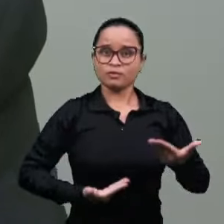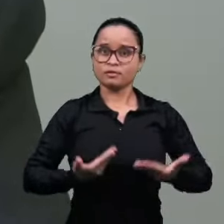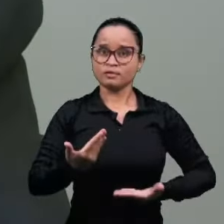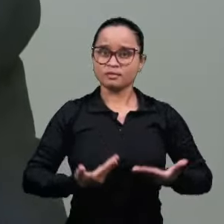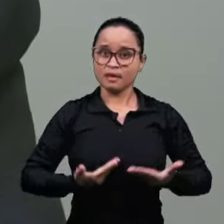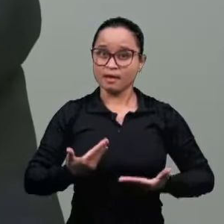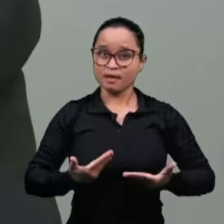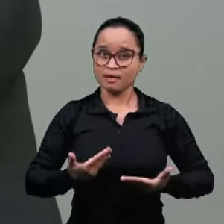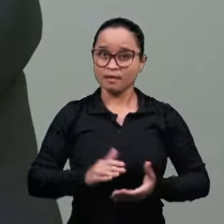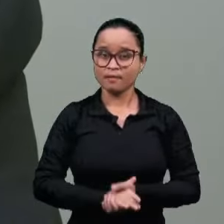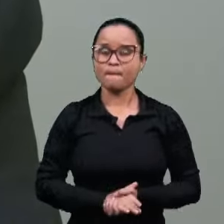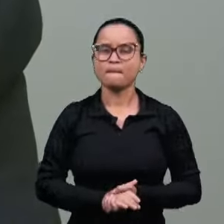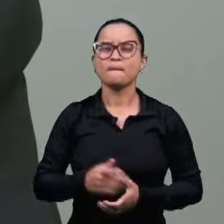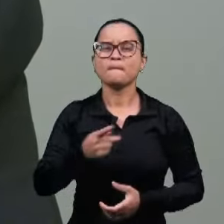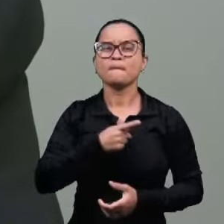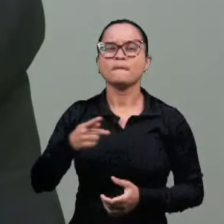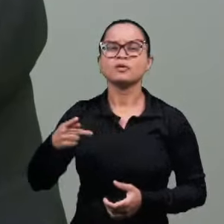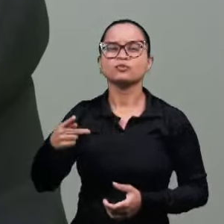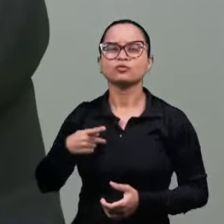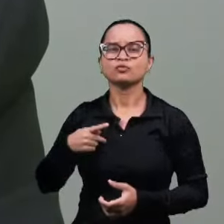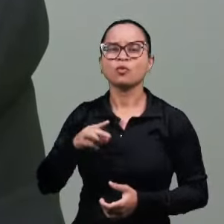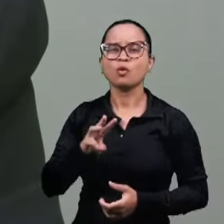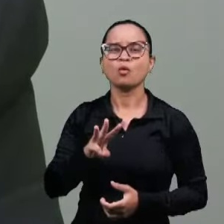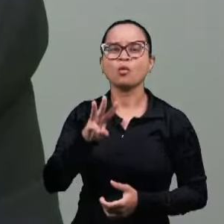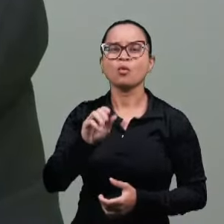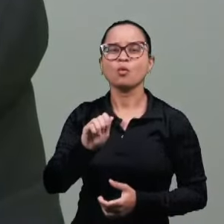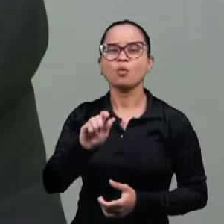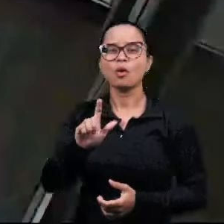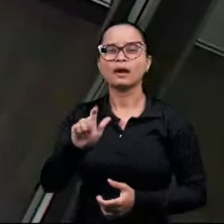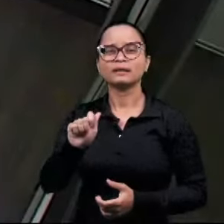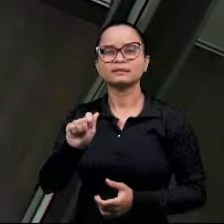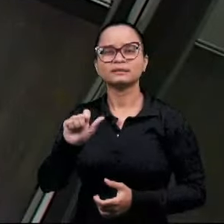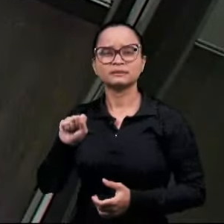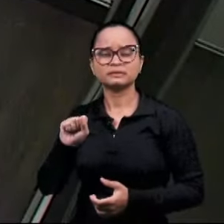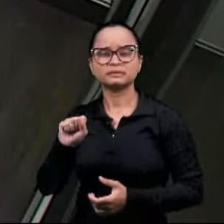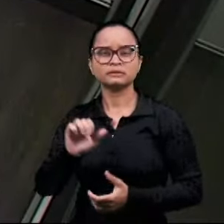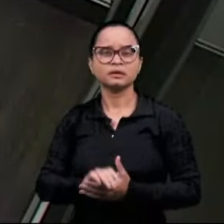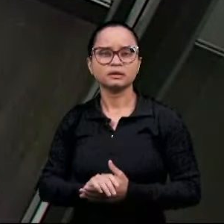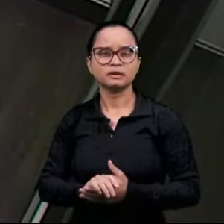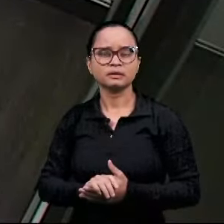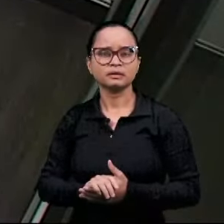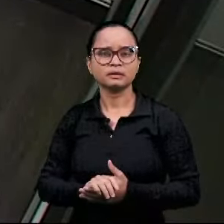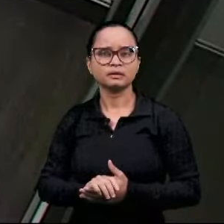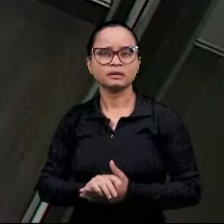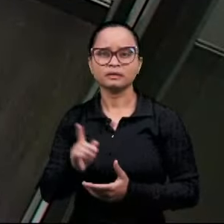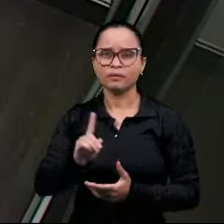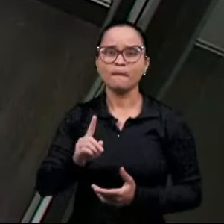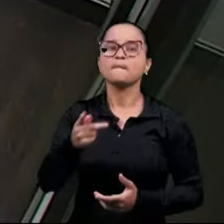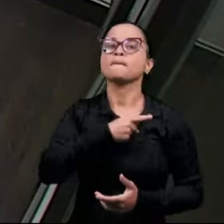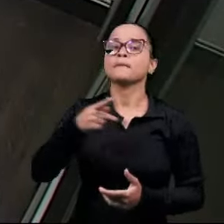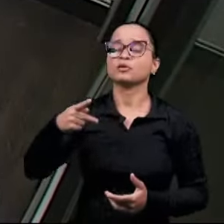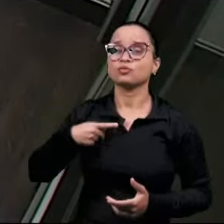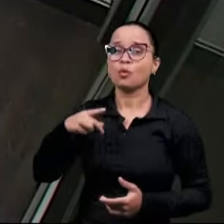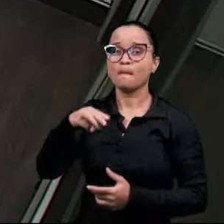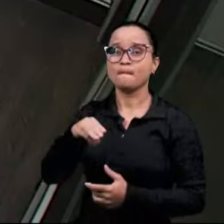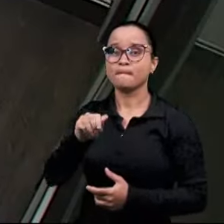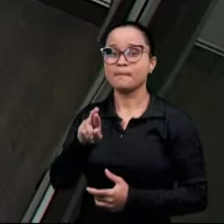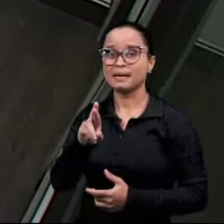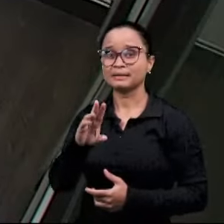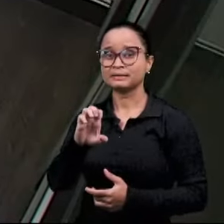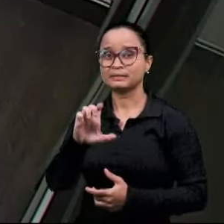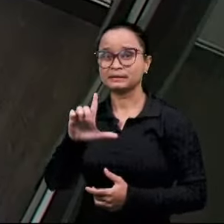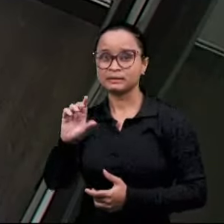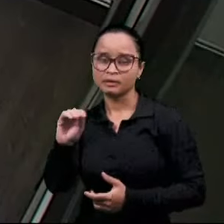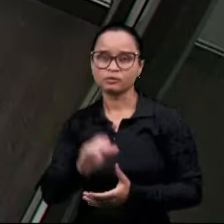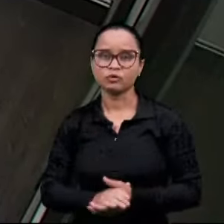da tua... Foi o pastor Wallace Rossetti, se não me engano, eu acho. Isso. Eu sou teu servo, filho da tua... Não, pastor Marcelo Ferreira falou. Sou teu servo, filho